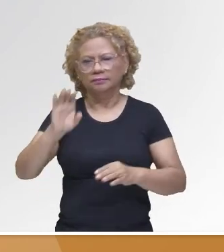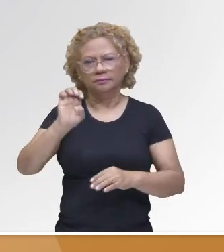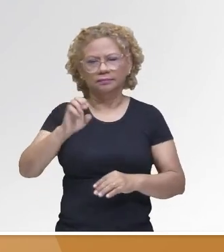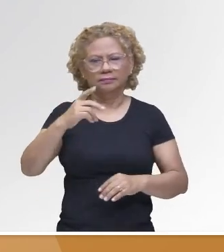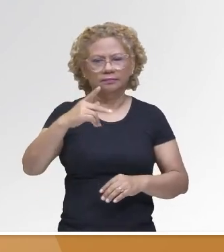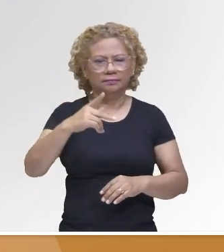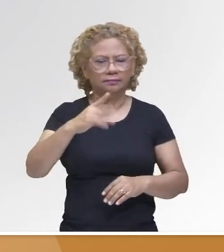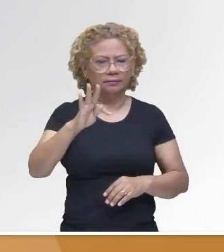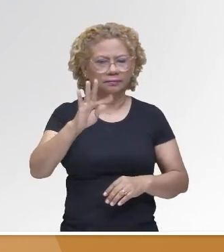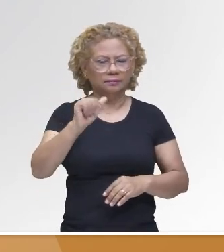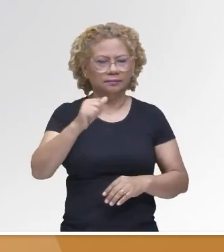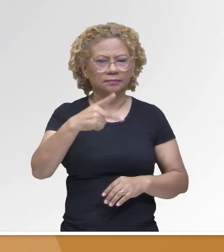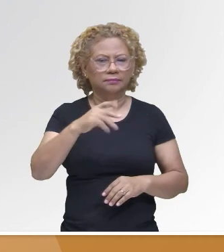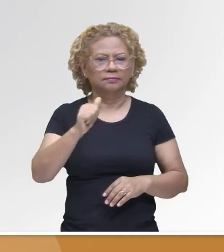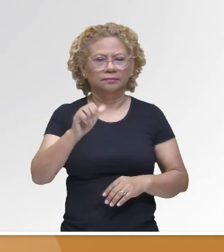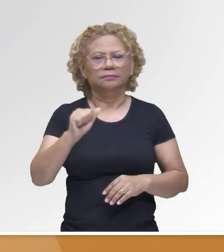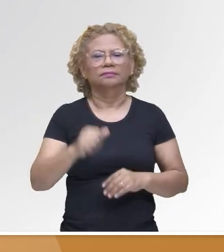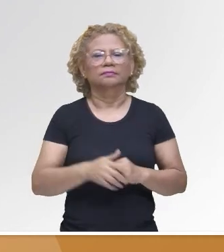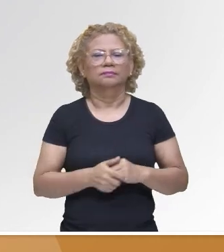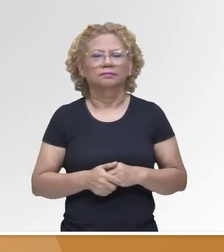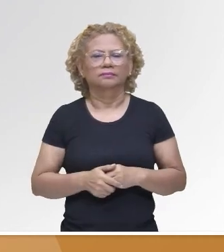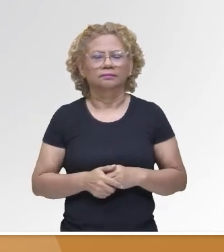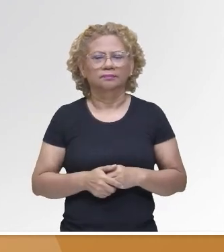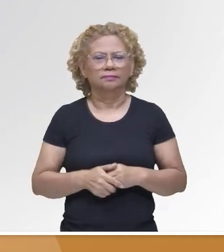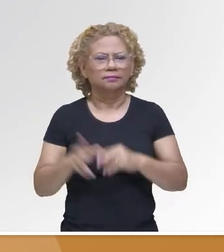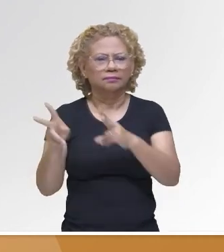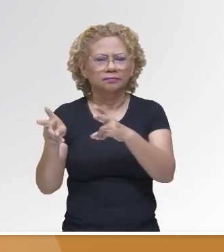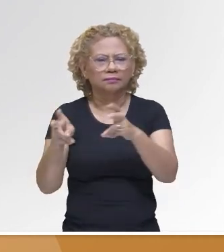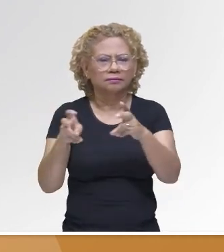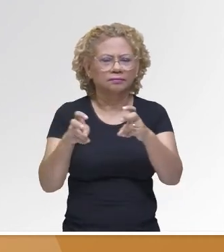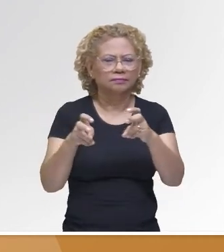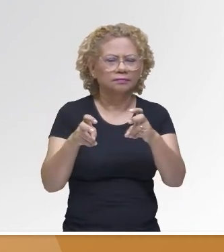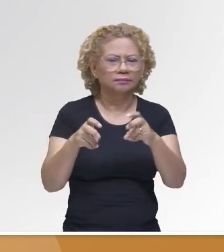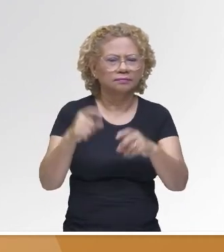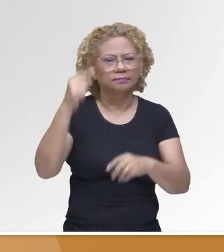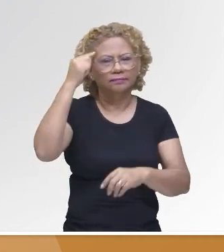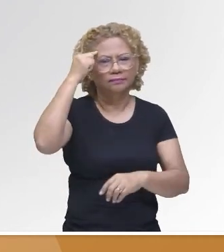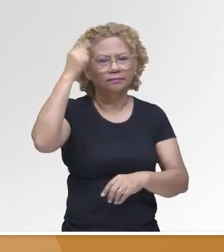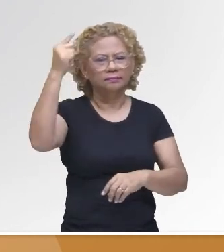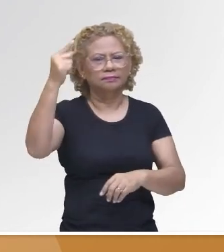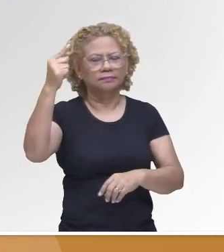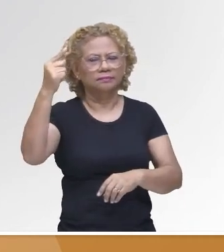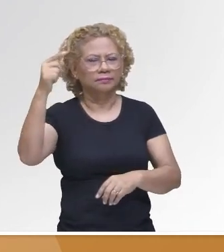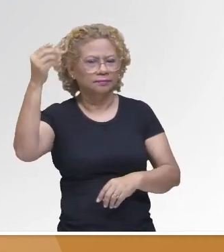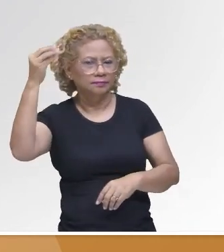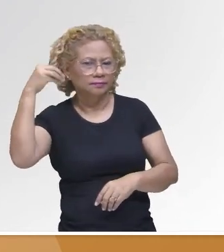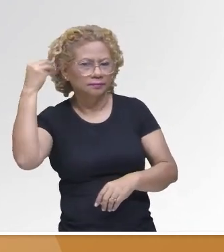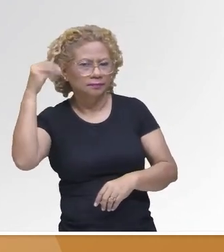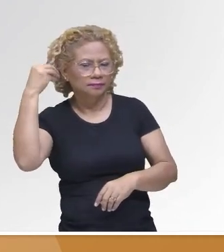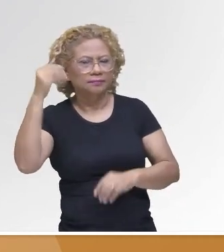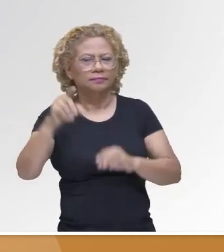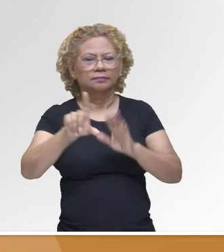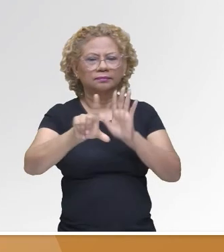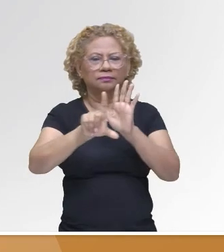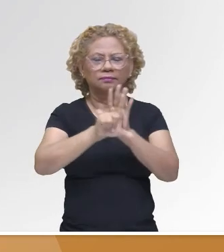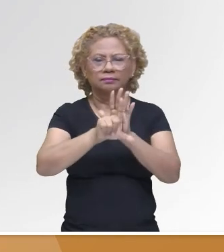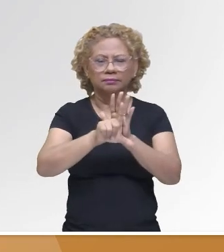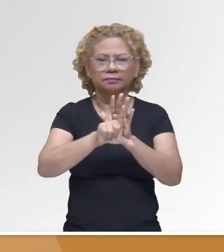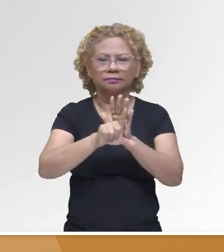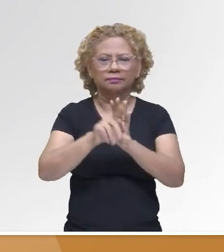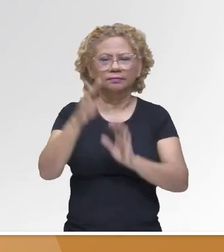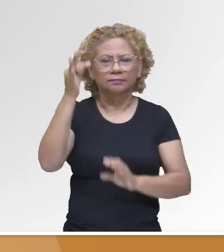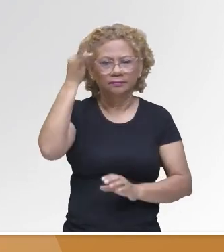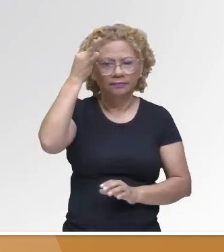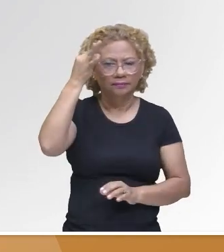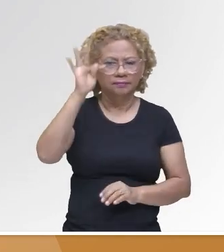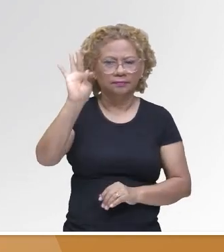Observação, hipótese, experiência, cria a lei, né? E ela vira uma teoria. E aí você vai estudar no